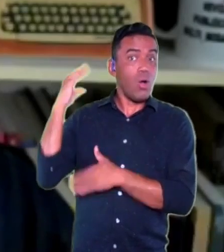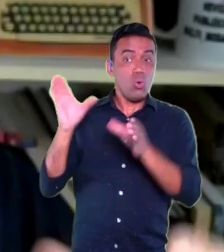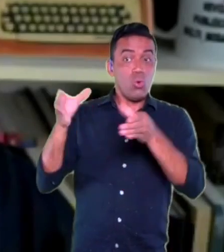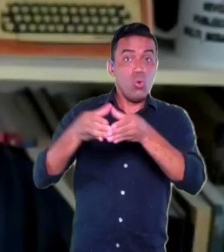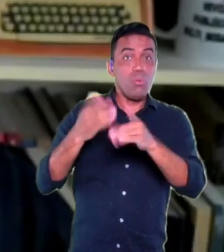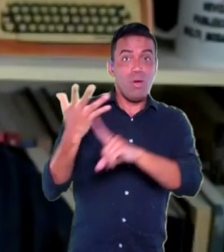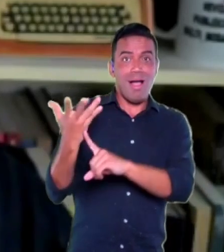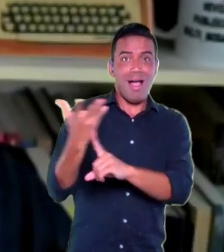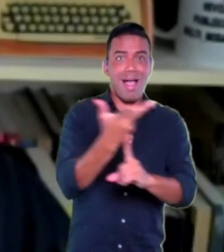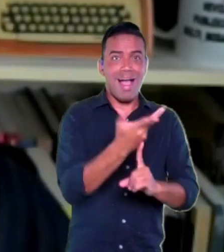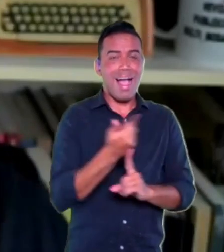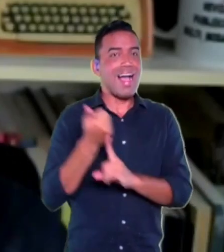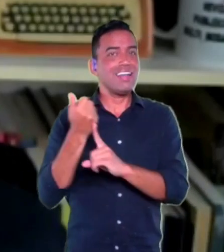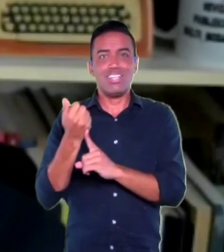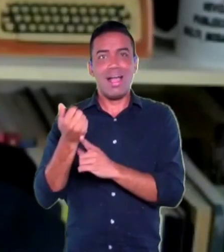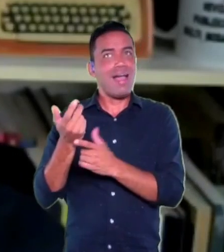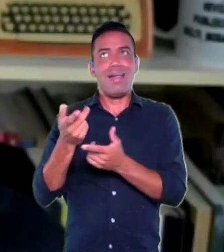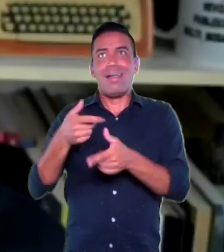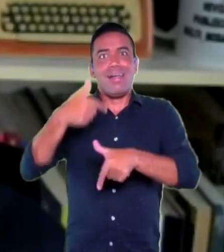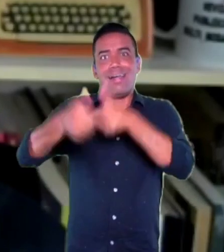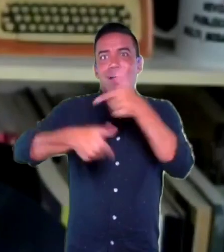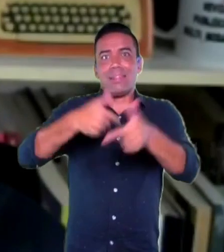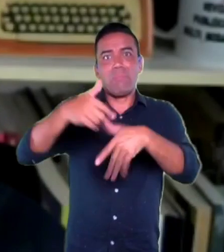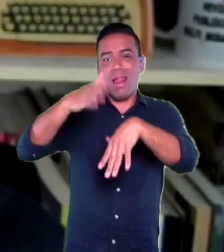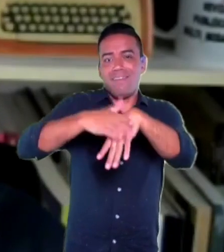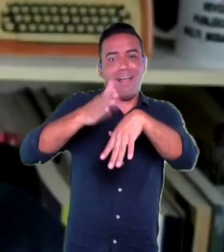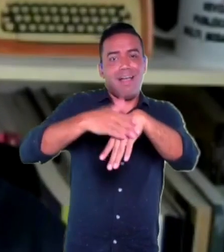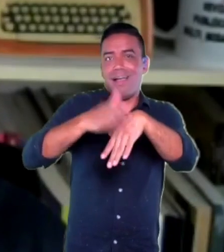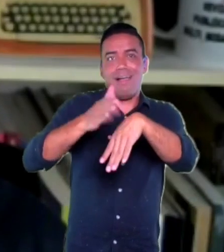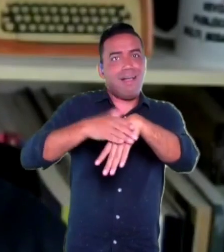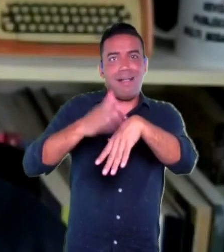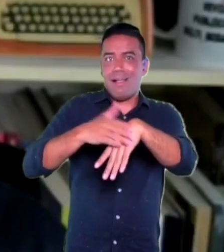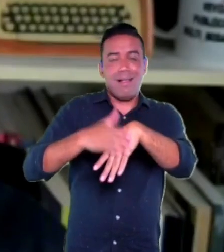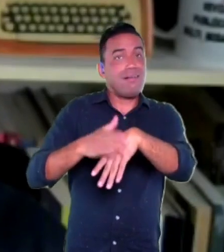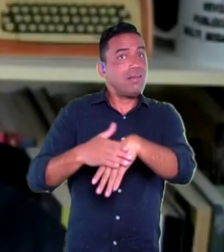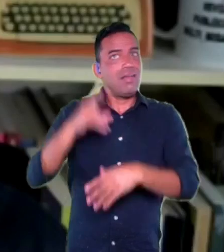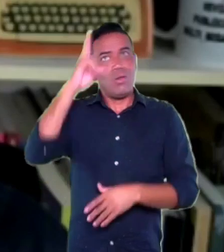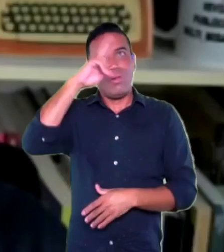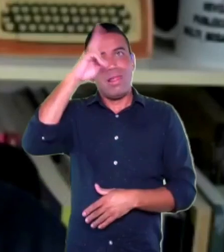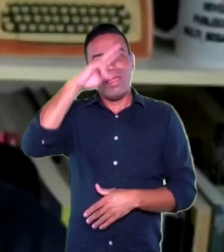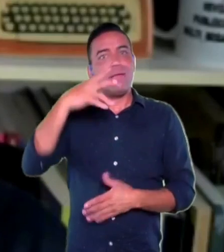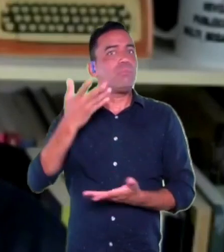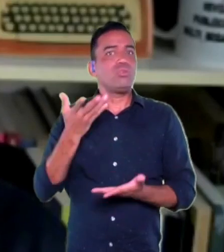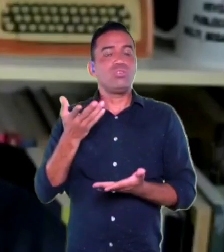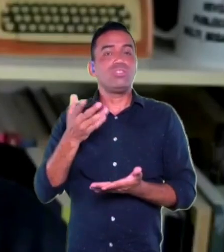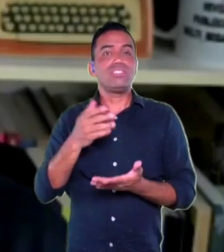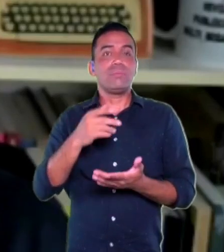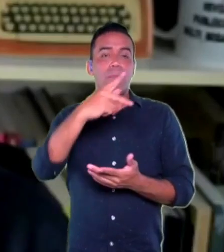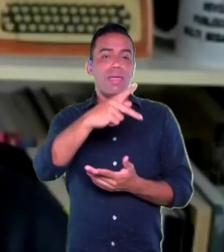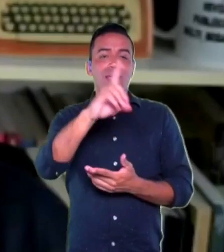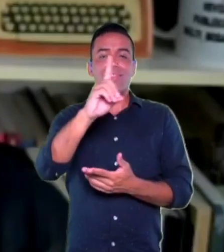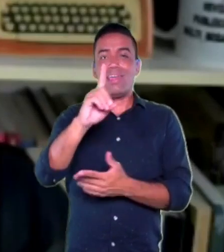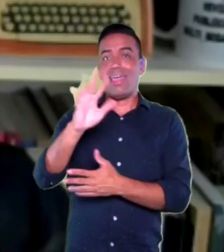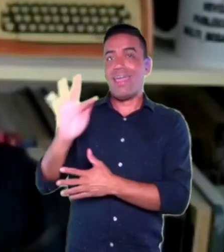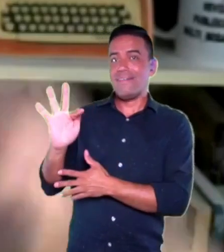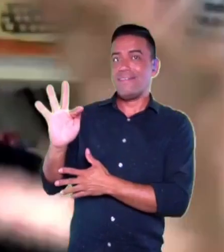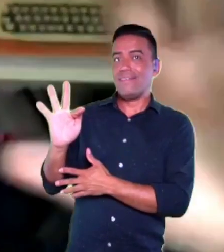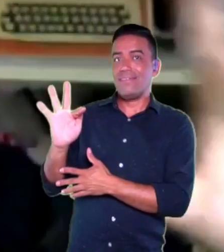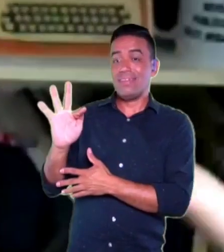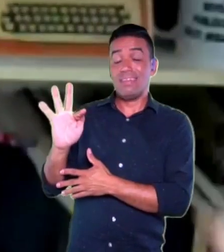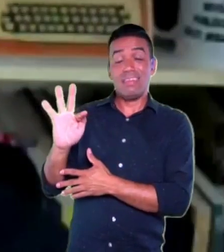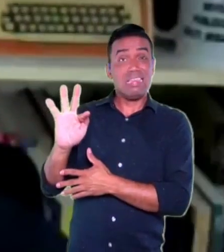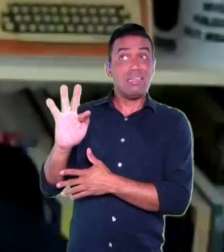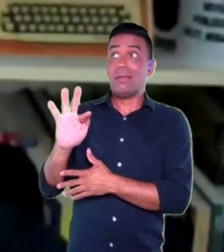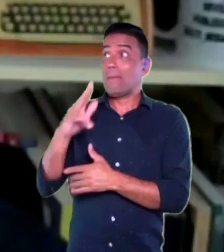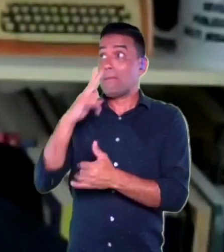muito analogicamente, né? Eu lembro de chegar um programa lá que fechava PDF e era uma coisa do